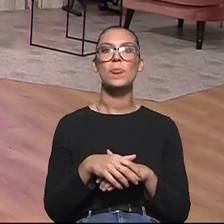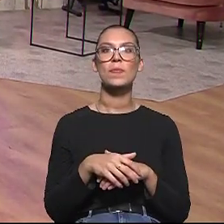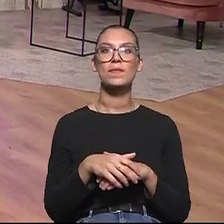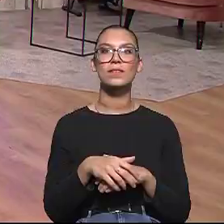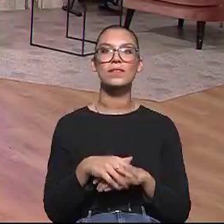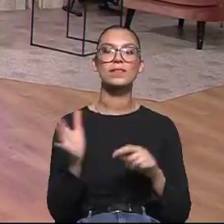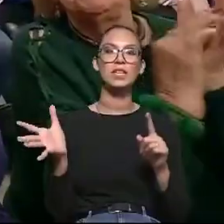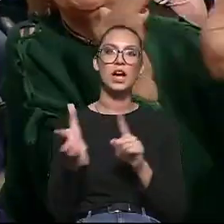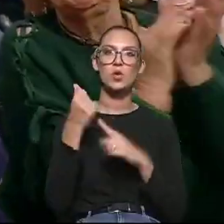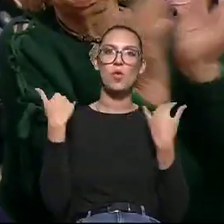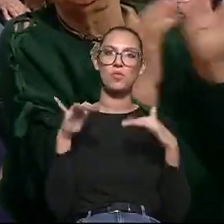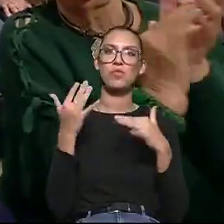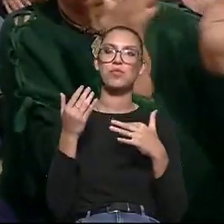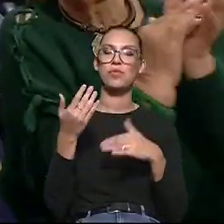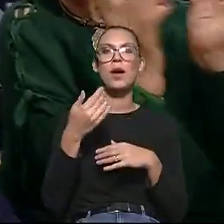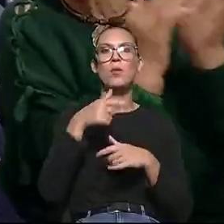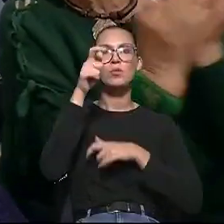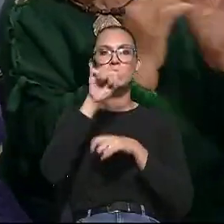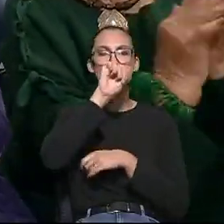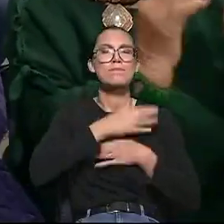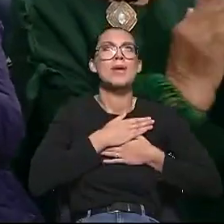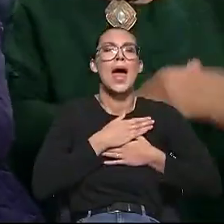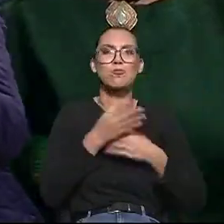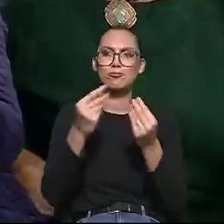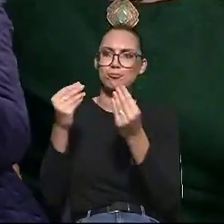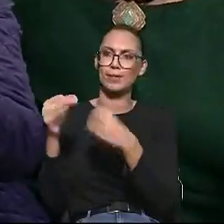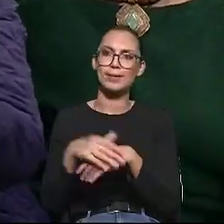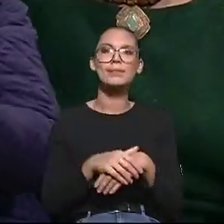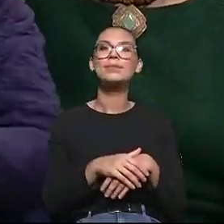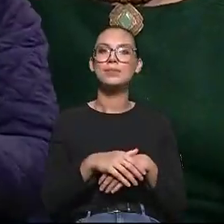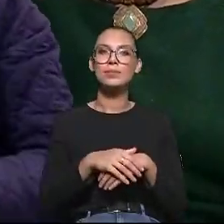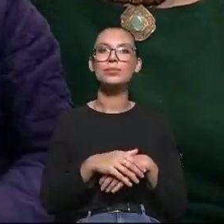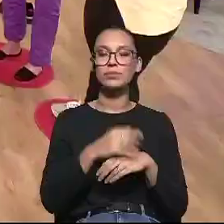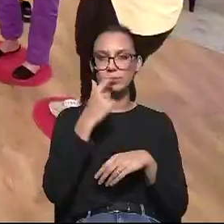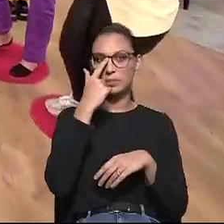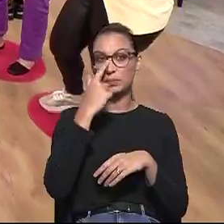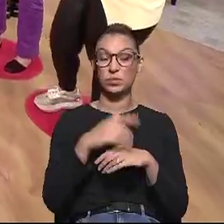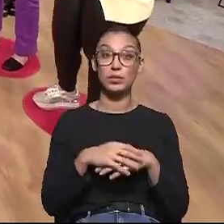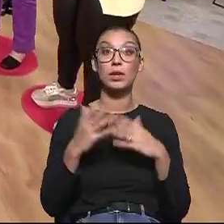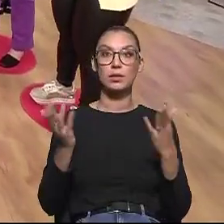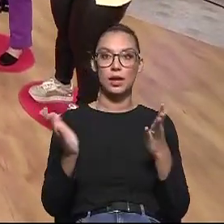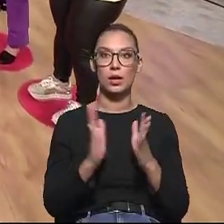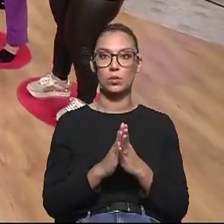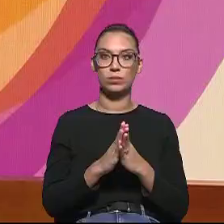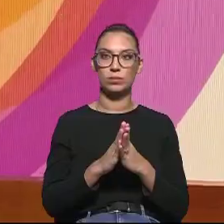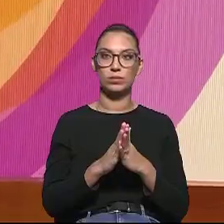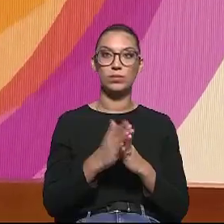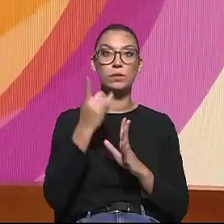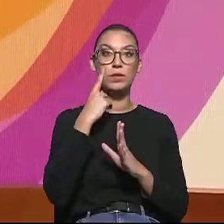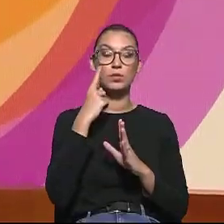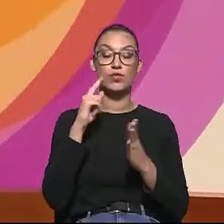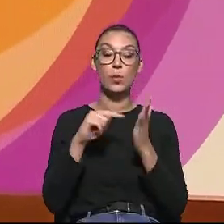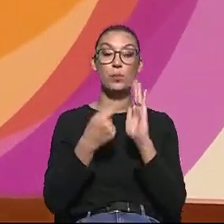15. Oh, tem muitas fãs. Já vi sim. Ora bem, sendo assim, vamos lá ver como é que estão